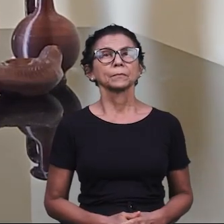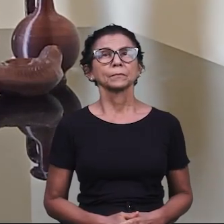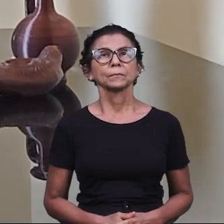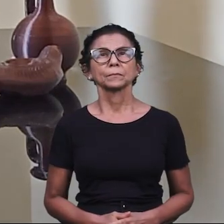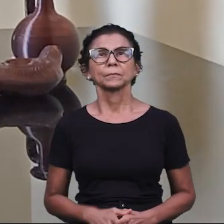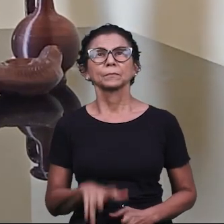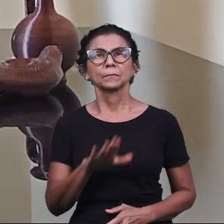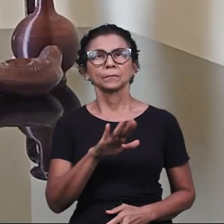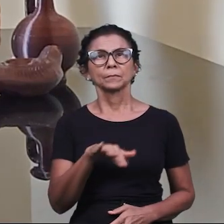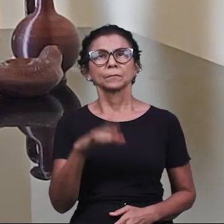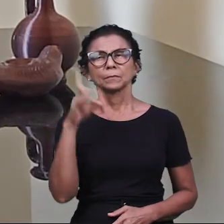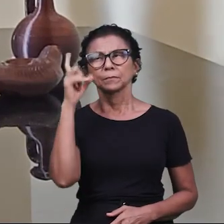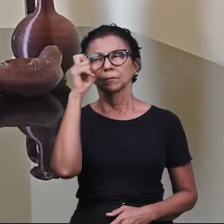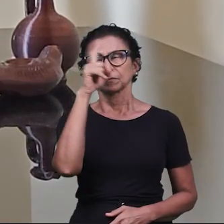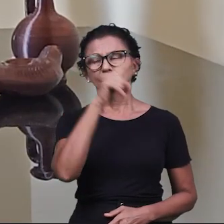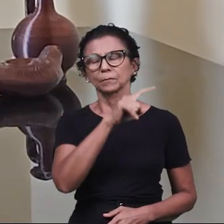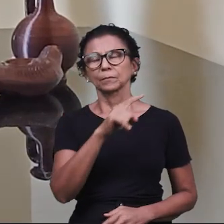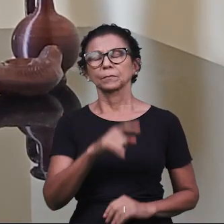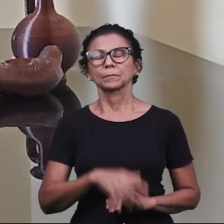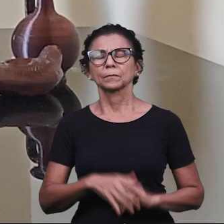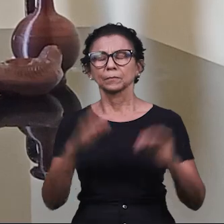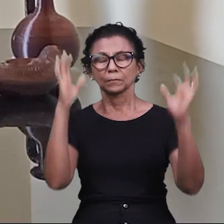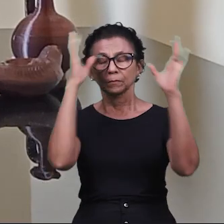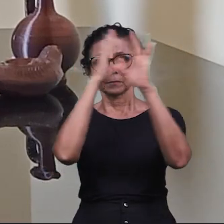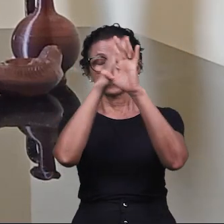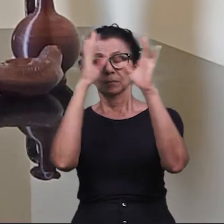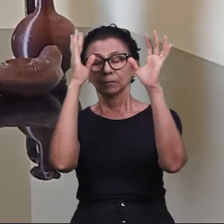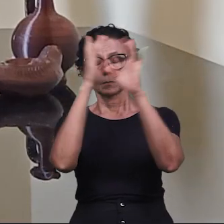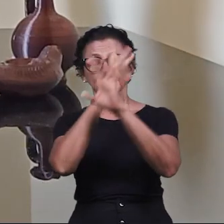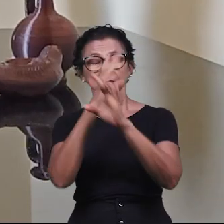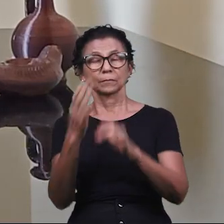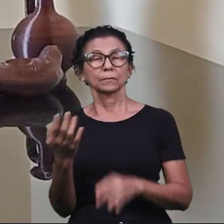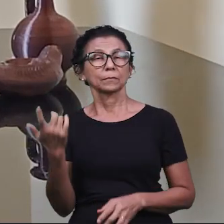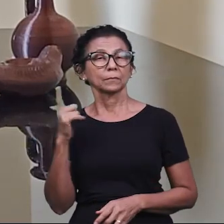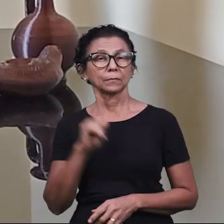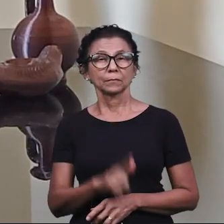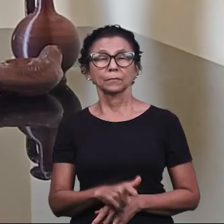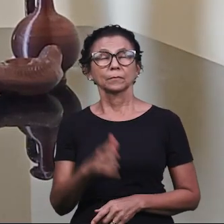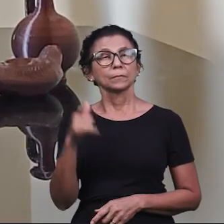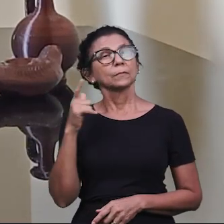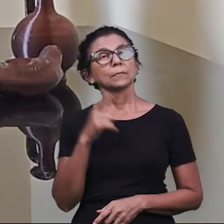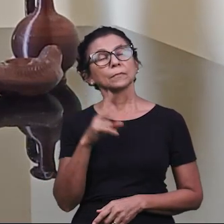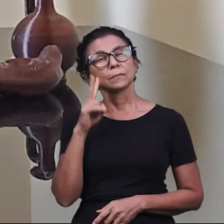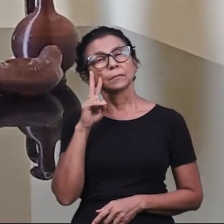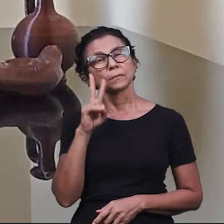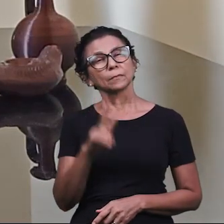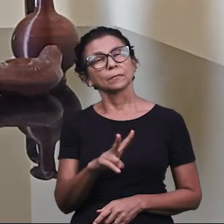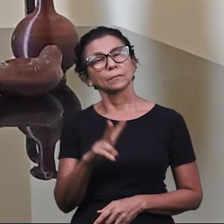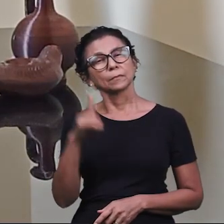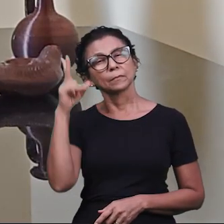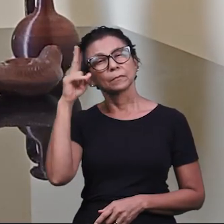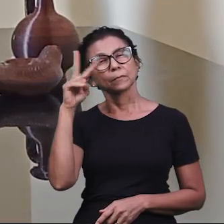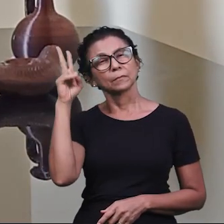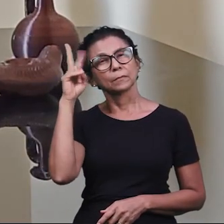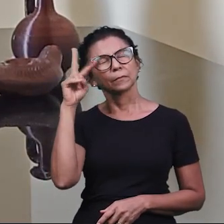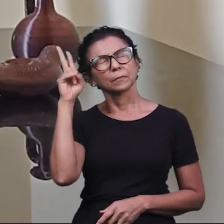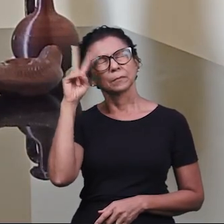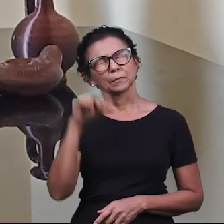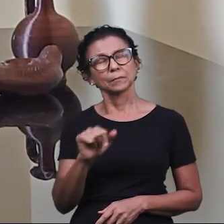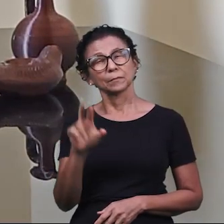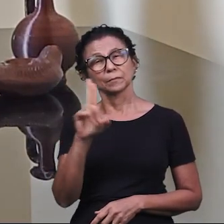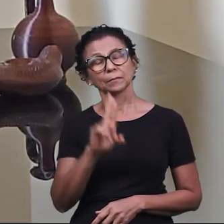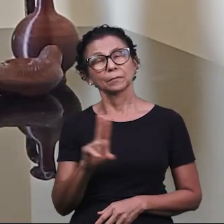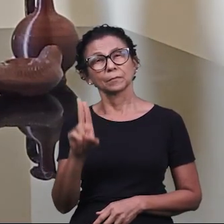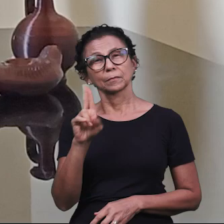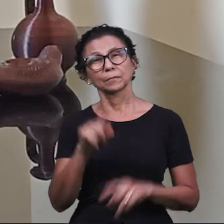têm dificuldade de atenção, elas não vão conseguir ficar muito tempo ouvindo histórias. A gente tem que trazer instrumentos para